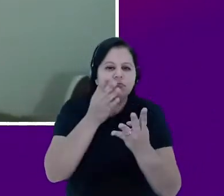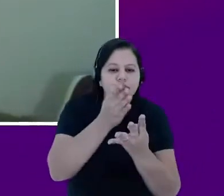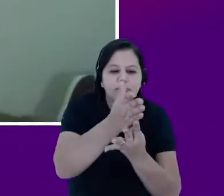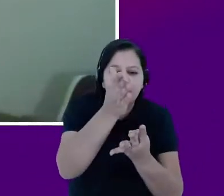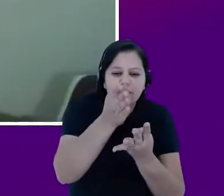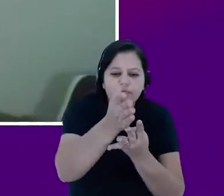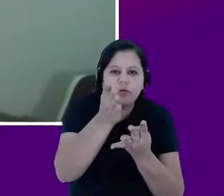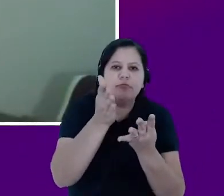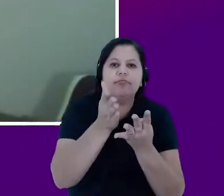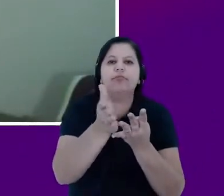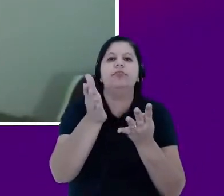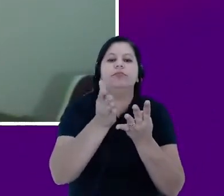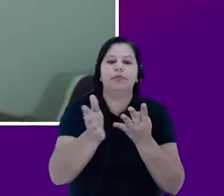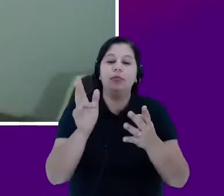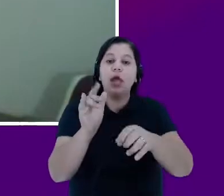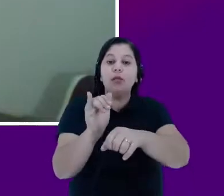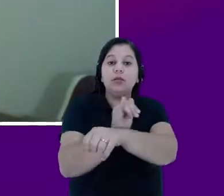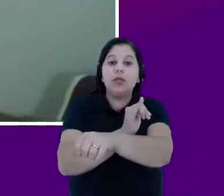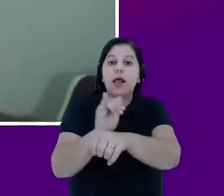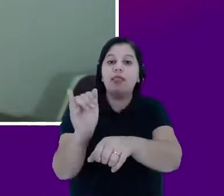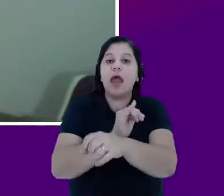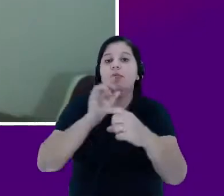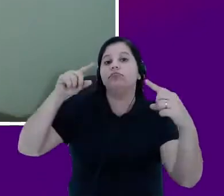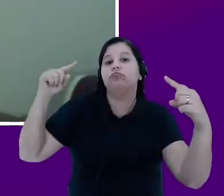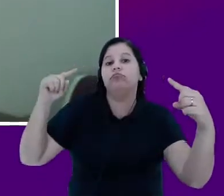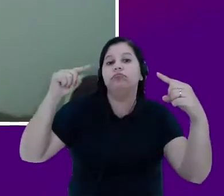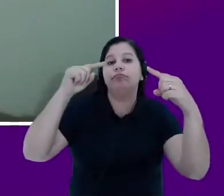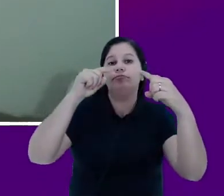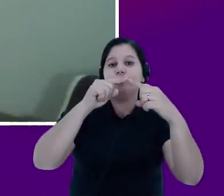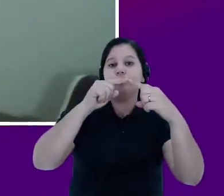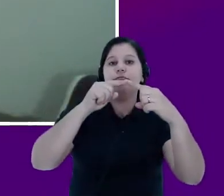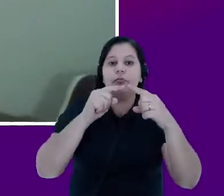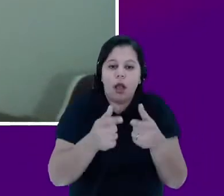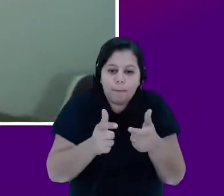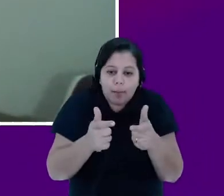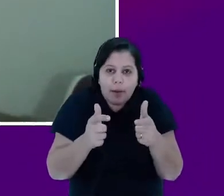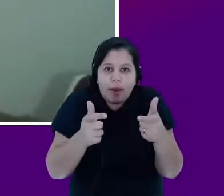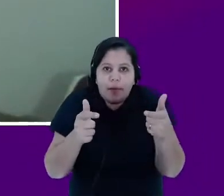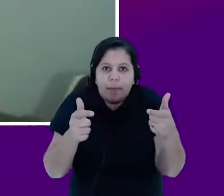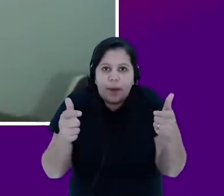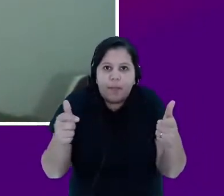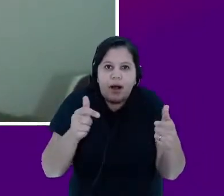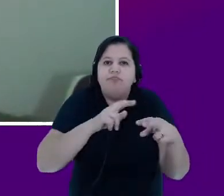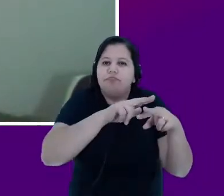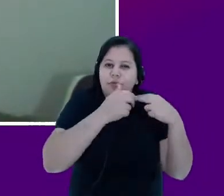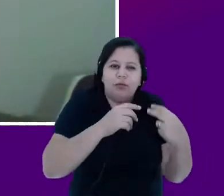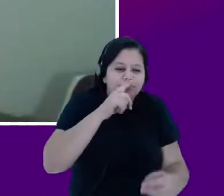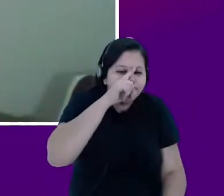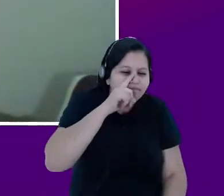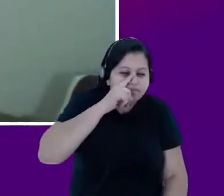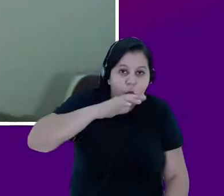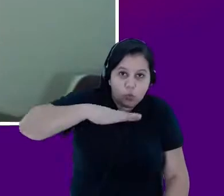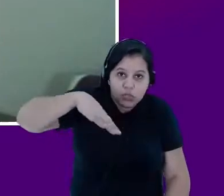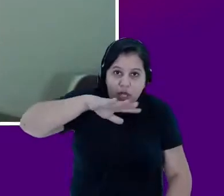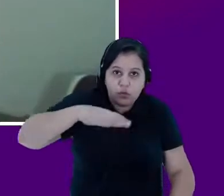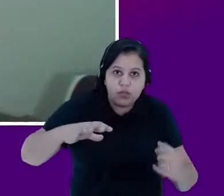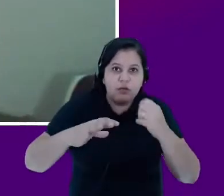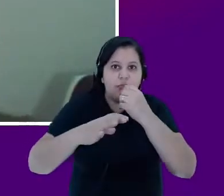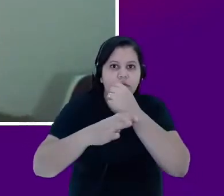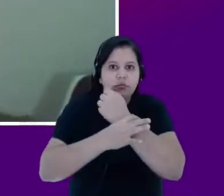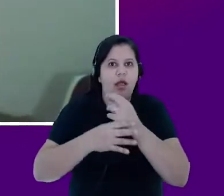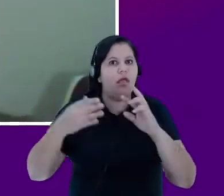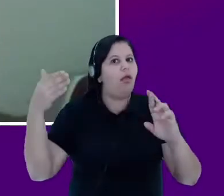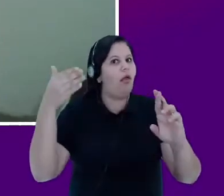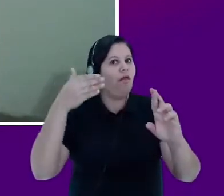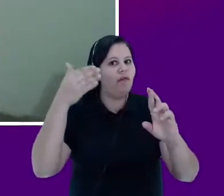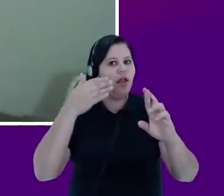Estratégico ao crescimento, tático à proteção de riscos, o setor segurador cumpre um papel de destaque apoiando a economia